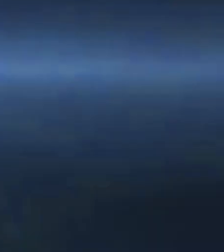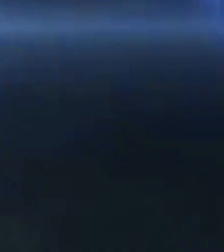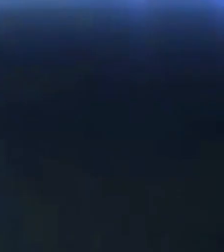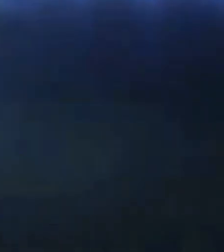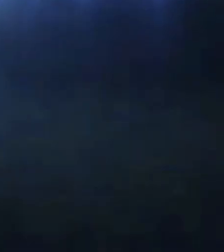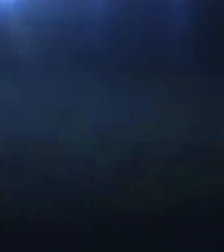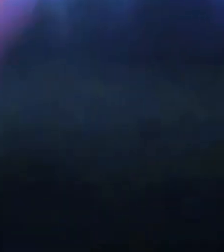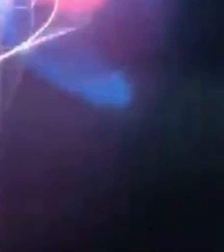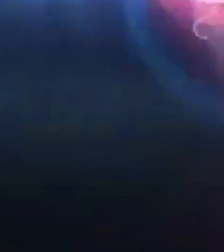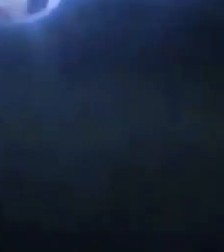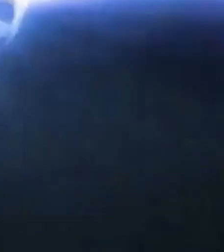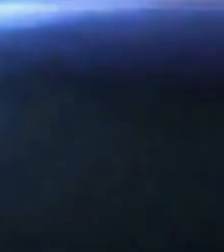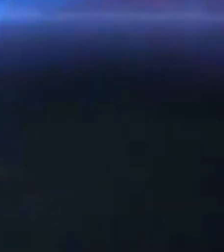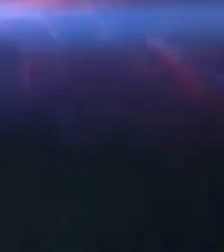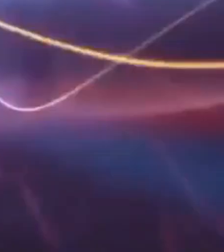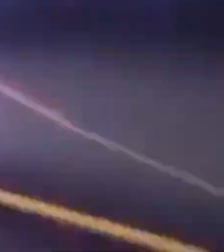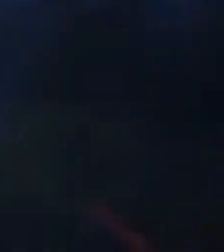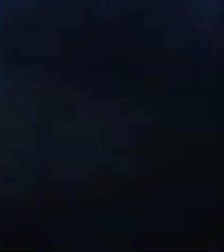internacionais.